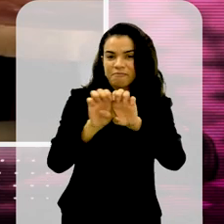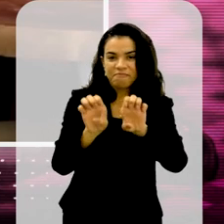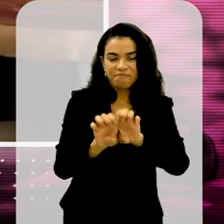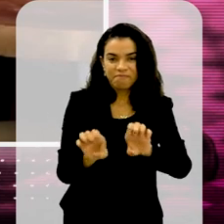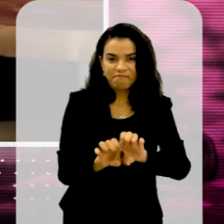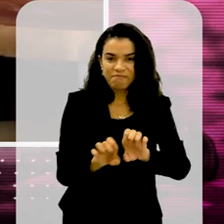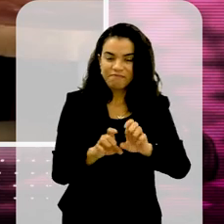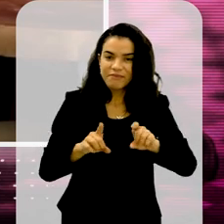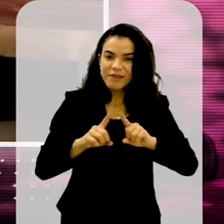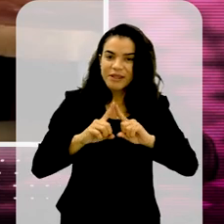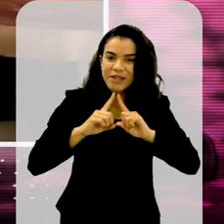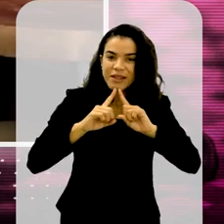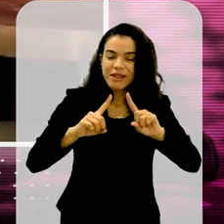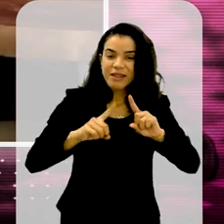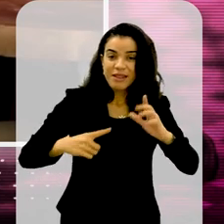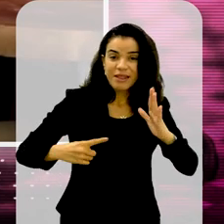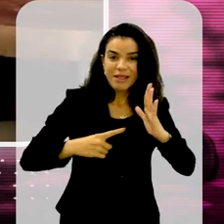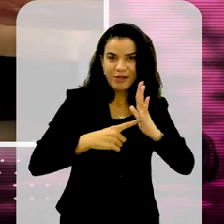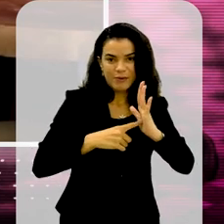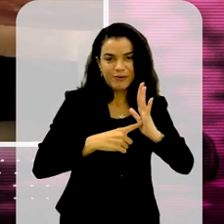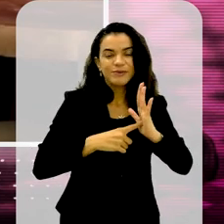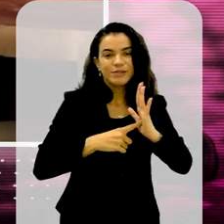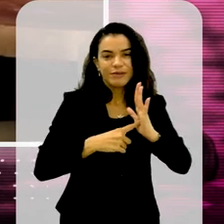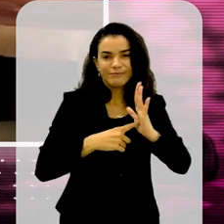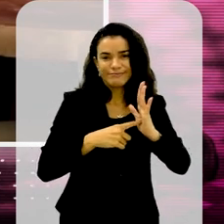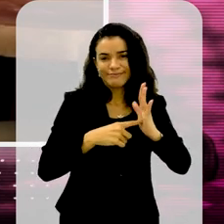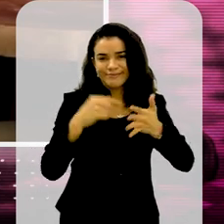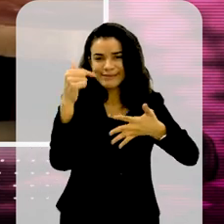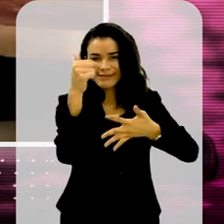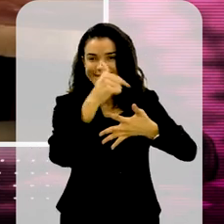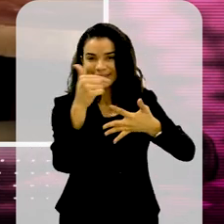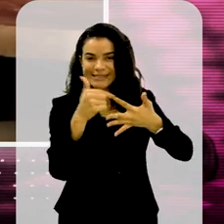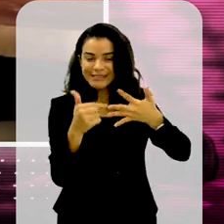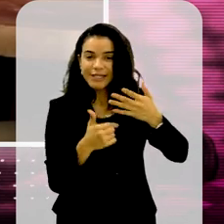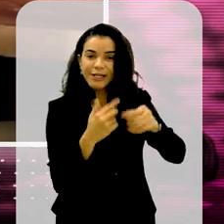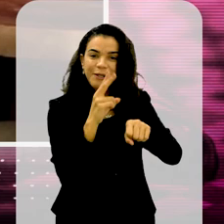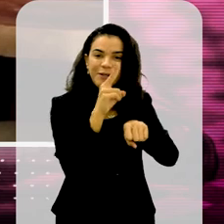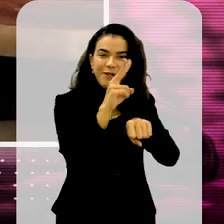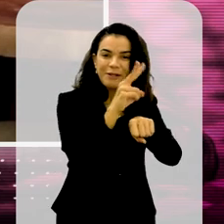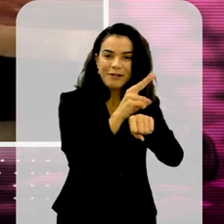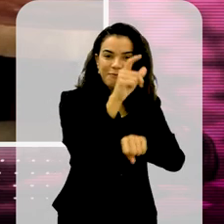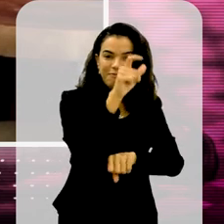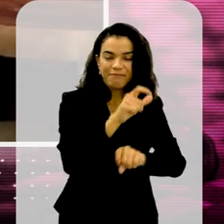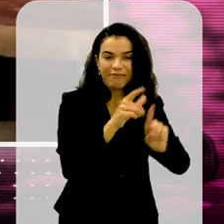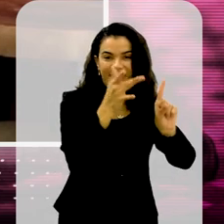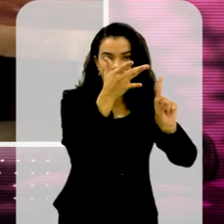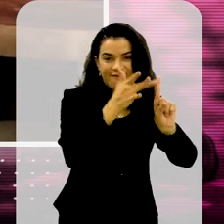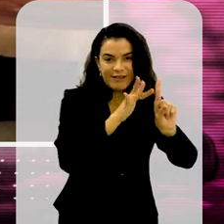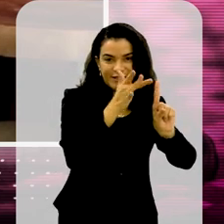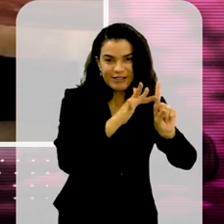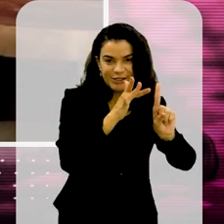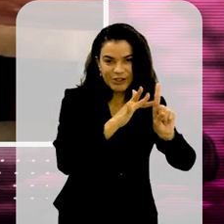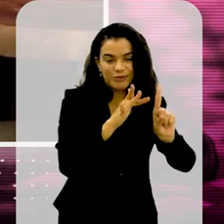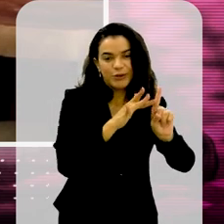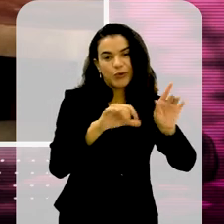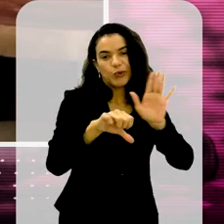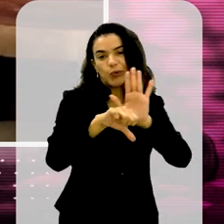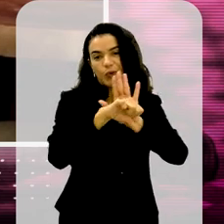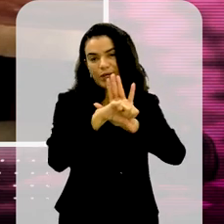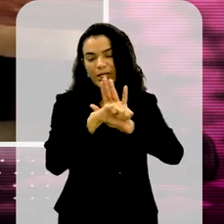uma denúncia ali, dar margem e início a diversos mecanismos de proteção a essa